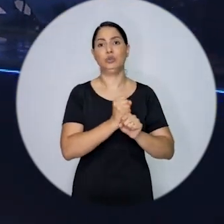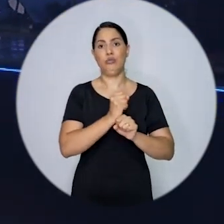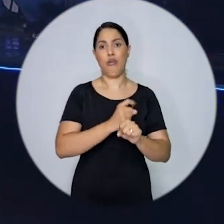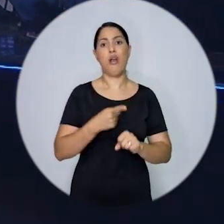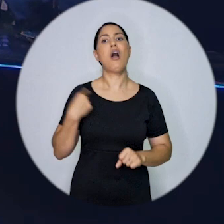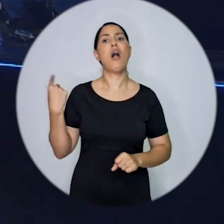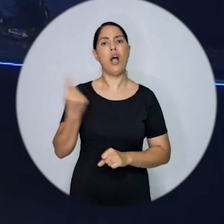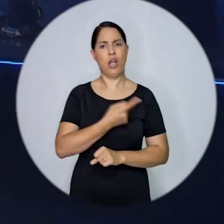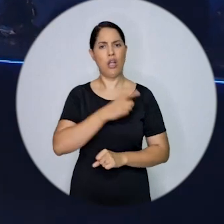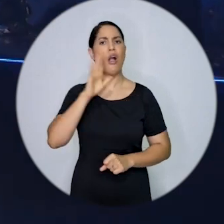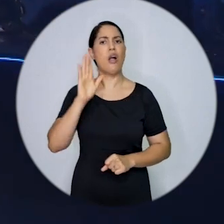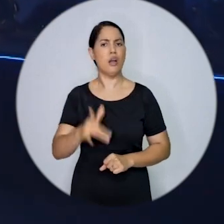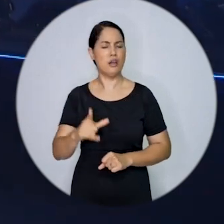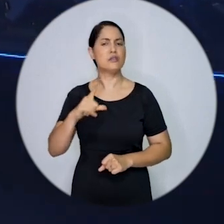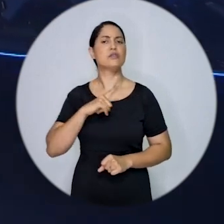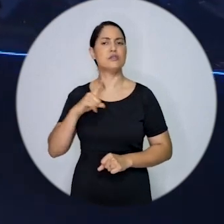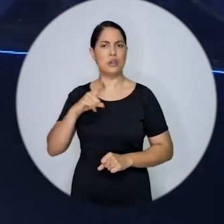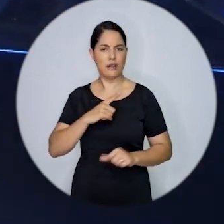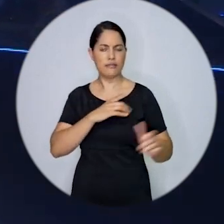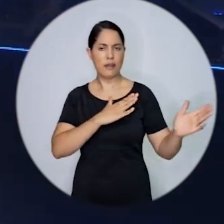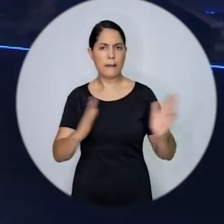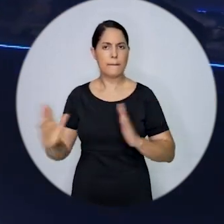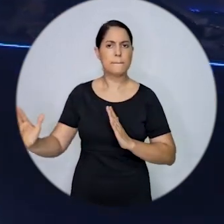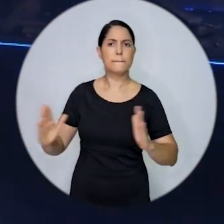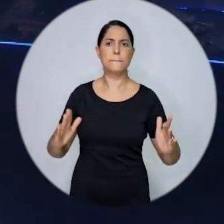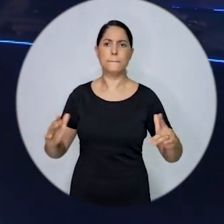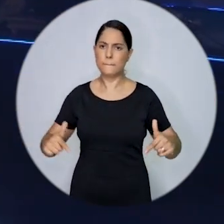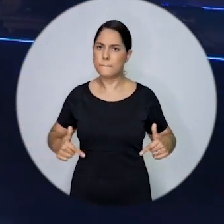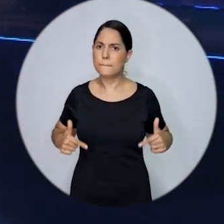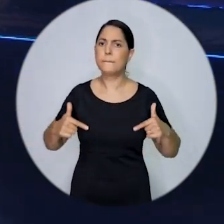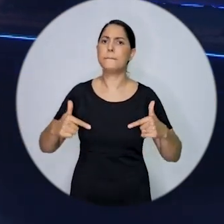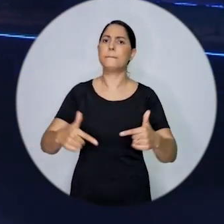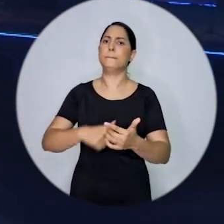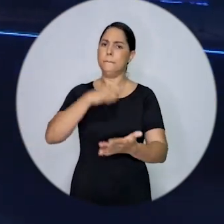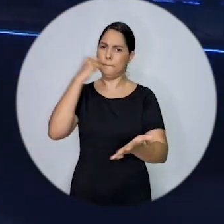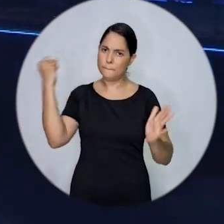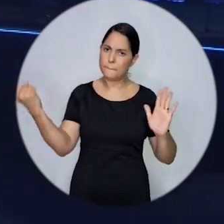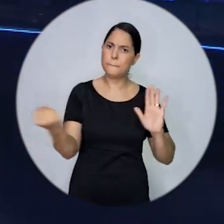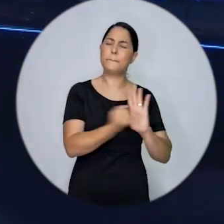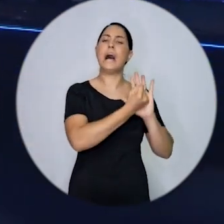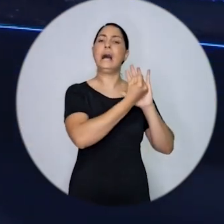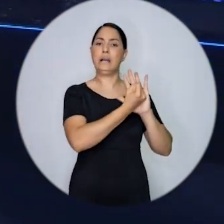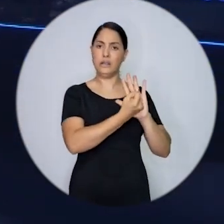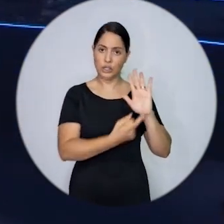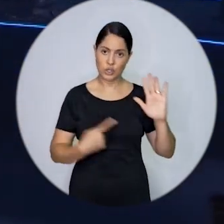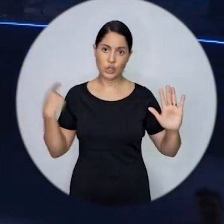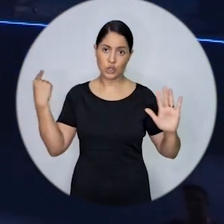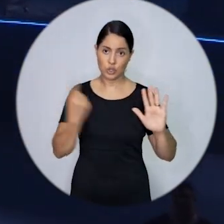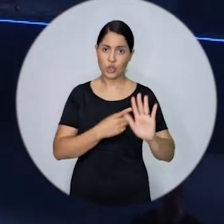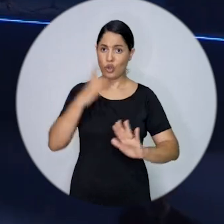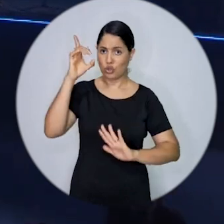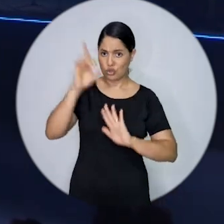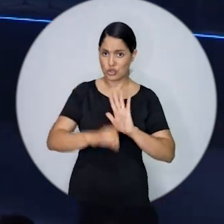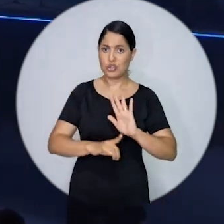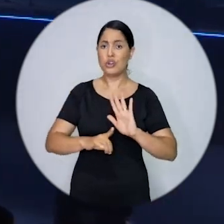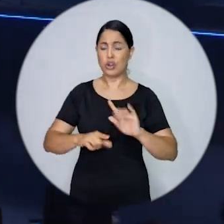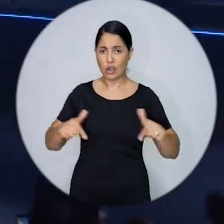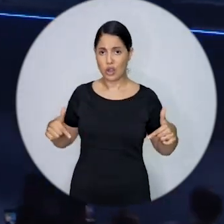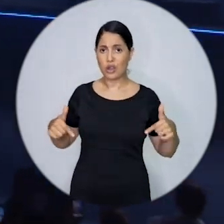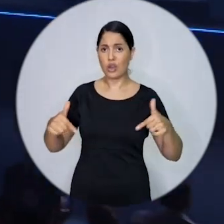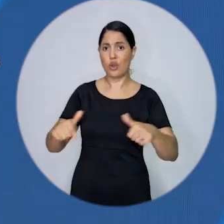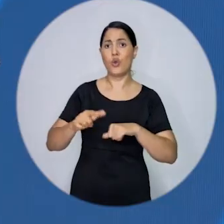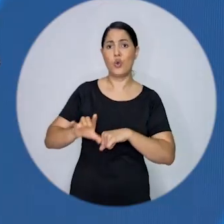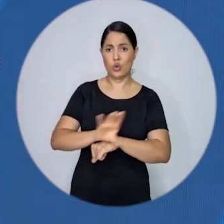o marco do mais longo período democrático do Brasil. A advocacia ratificou seu compromisso em defesa do Estado Democrático de Direito,